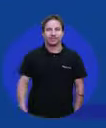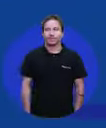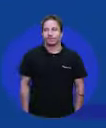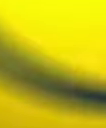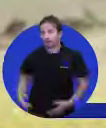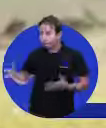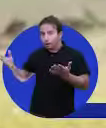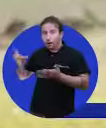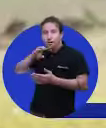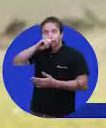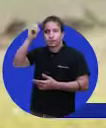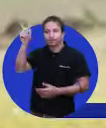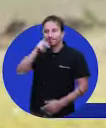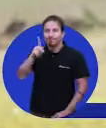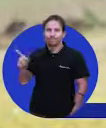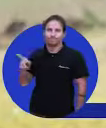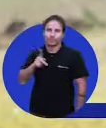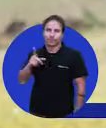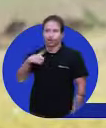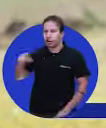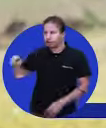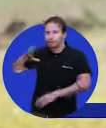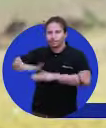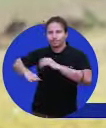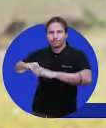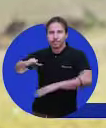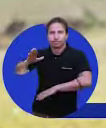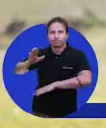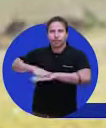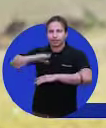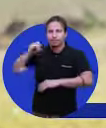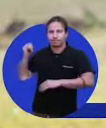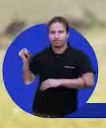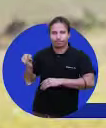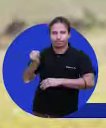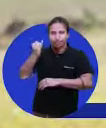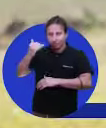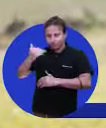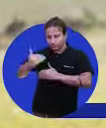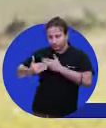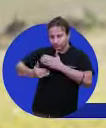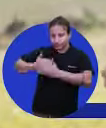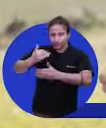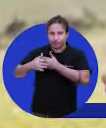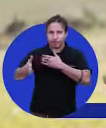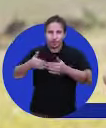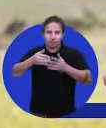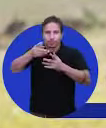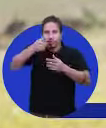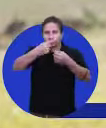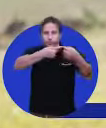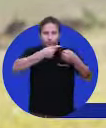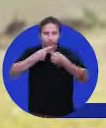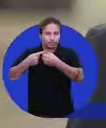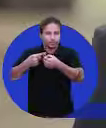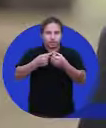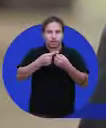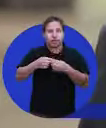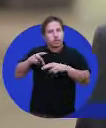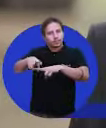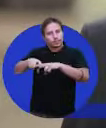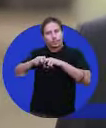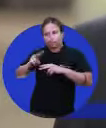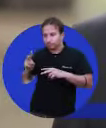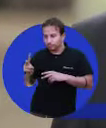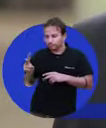pessoas. Hoje é o dia do professor, um dos profissionais mais importantes no desenvolvimento de qualquer cidade. E